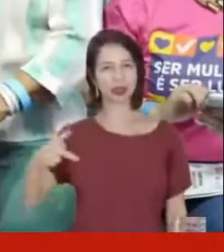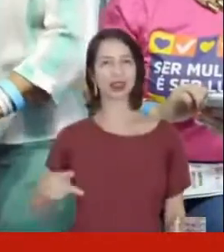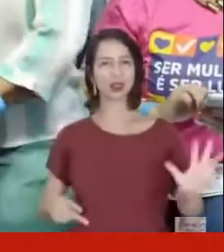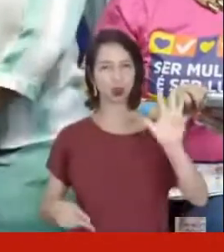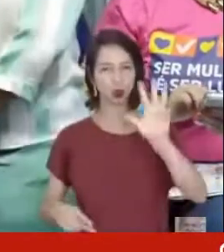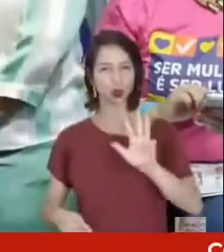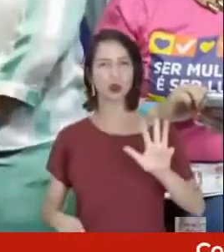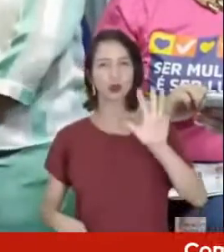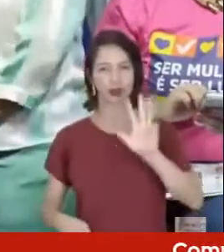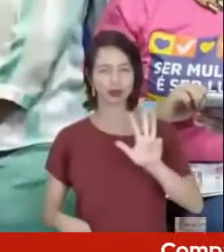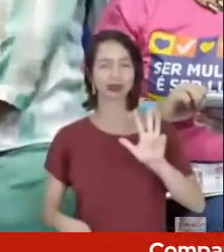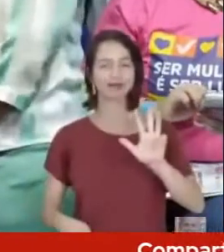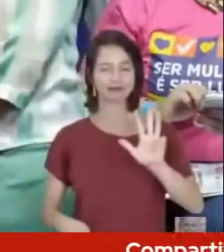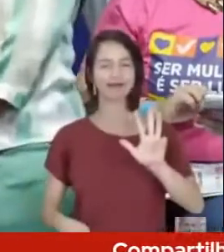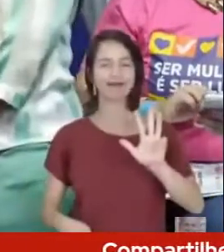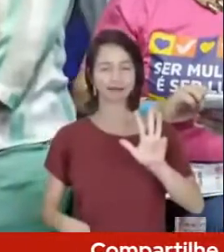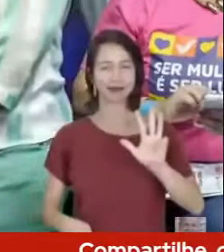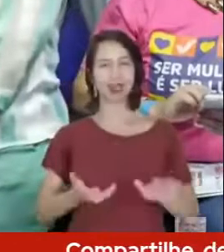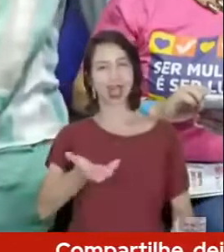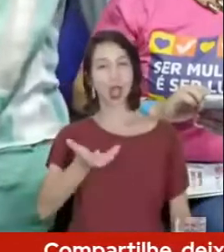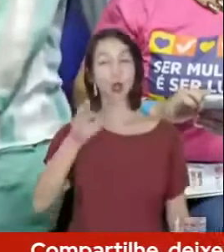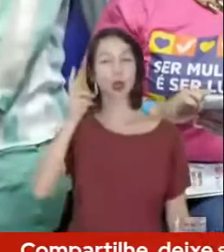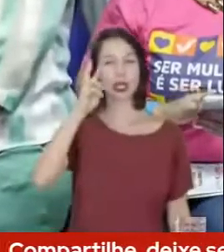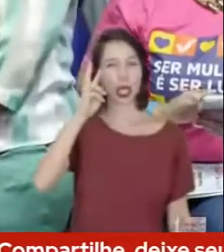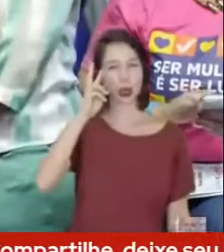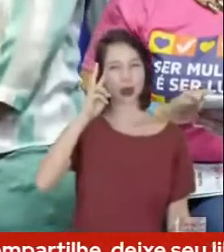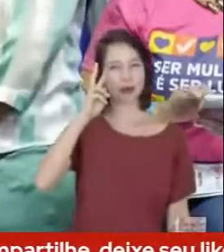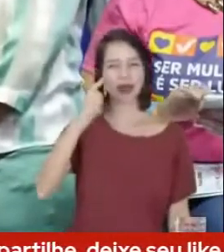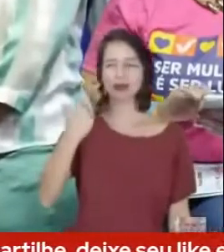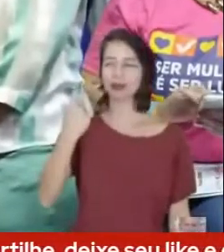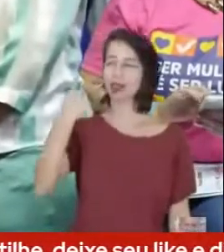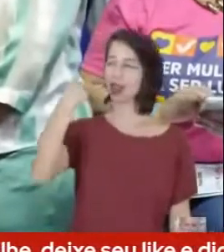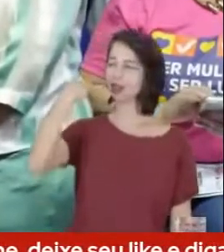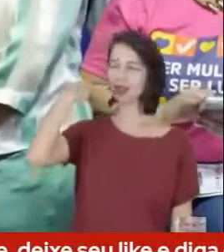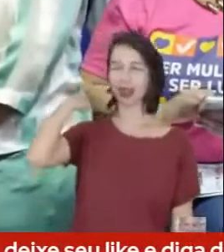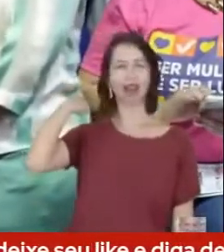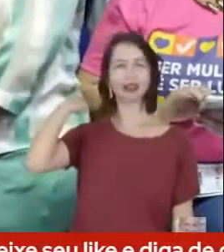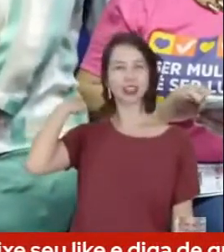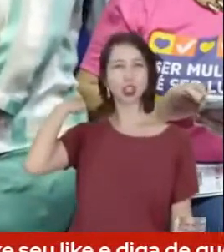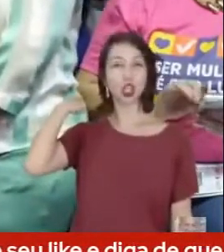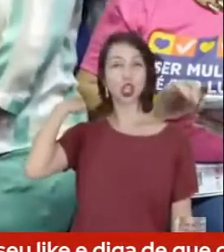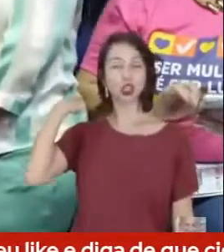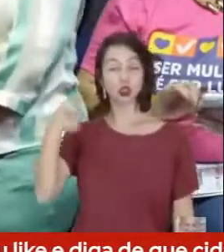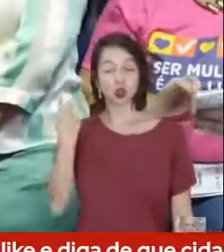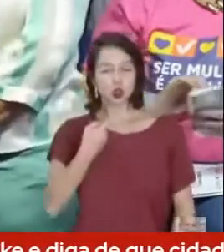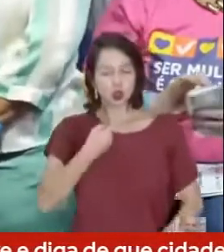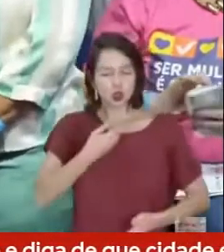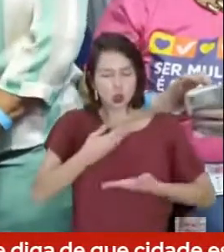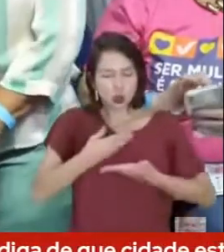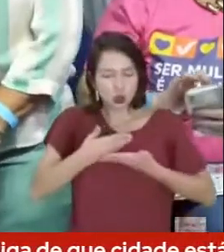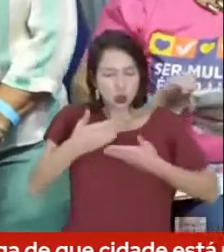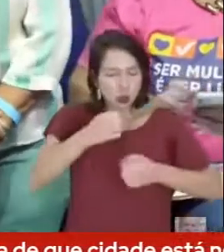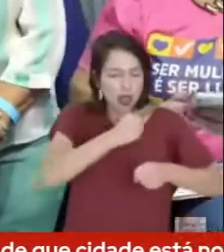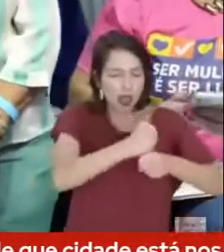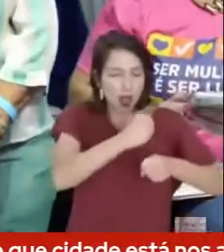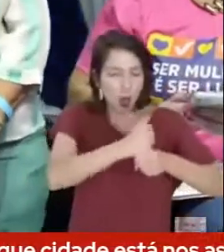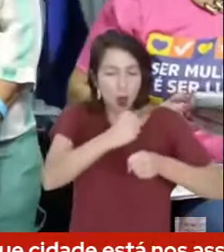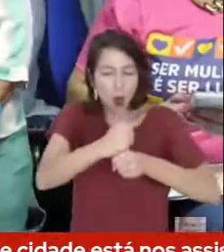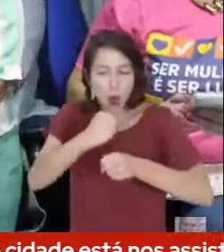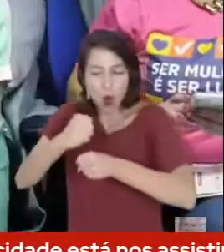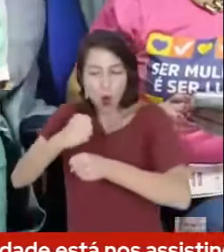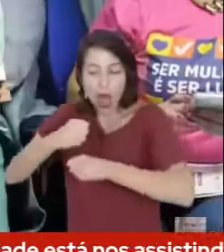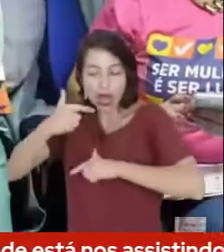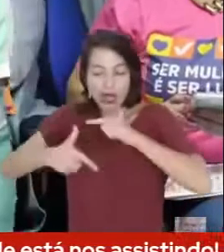construção no primeiro mandato do presidente Lula. Valdemar Pires, presidente do Sindicato da Construção Civil